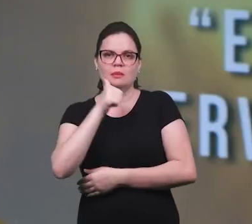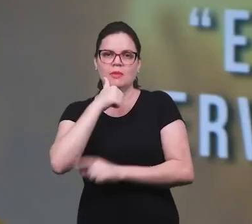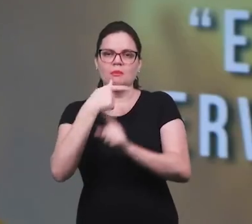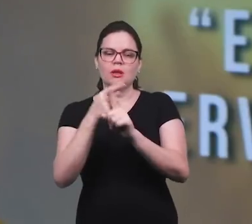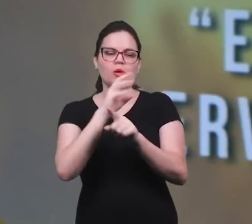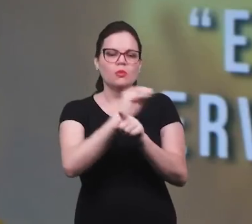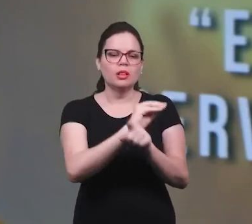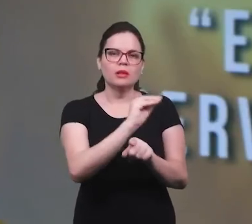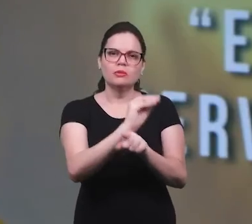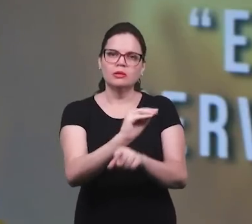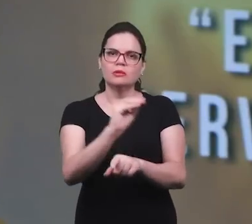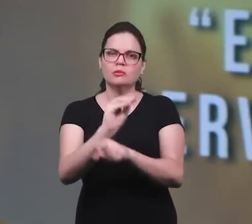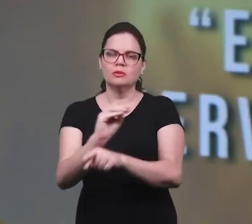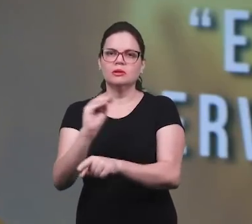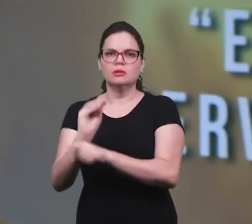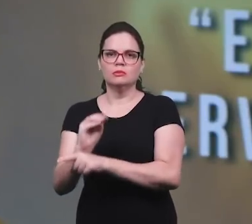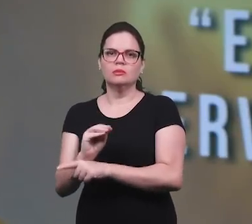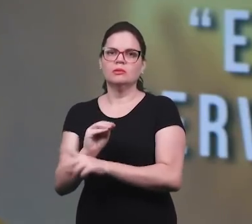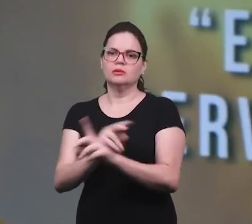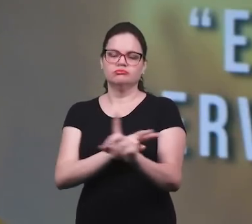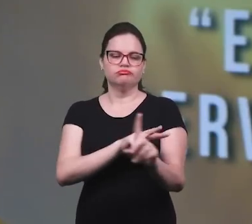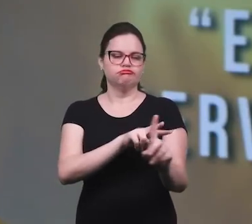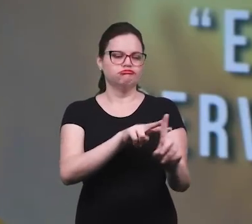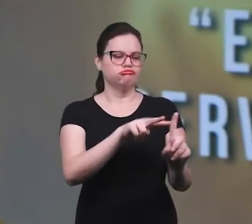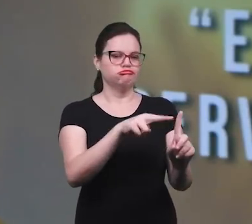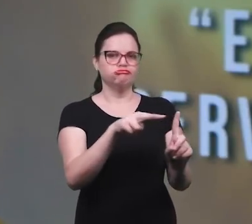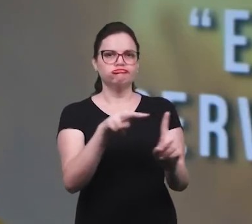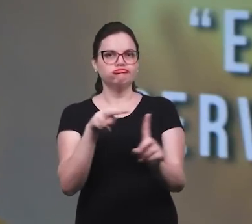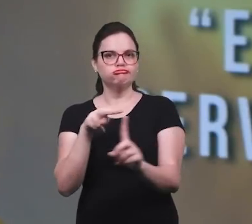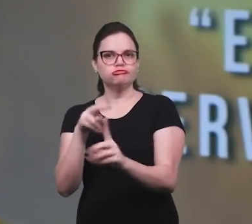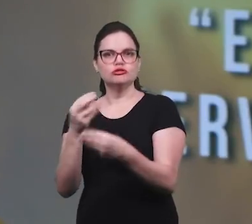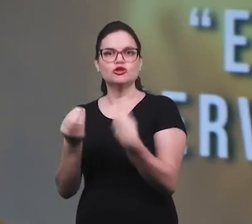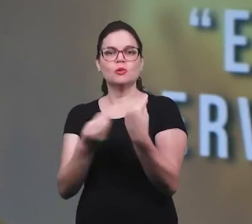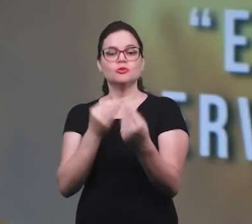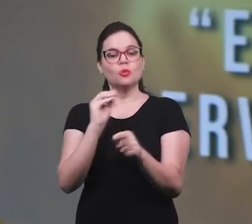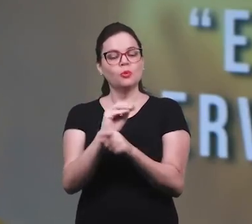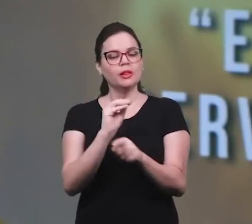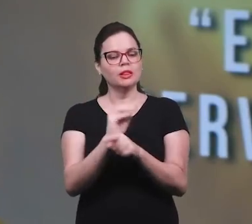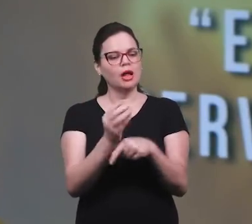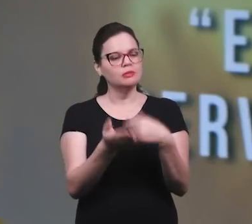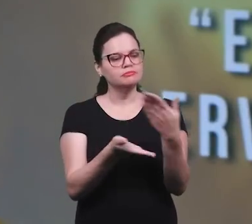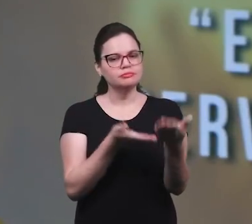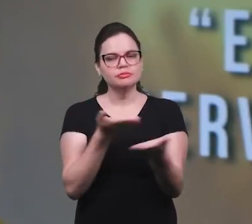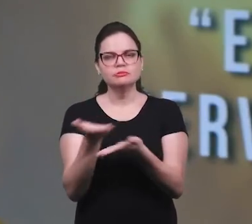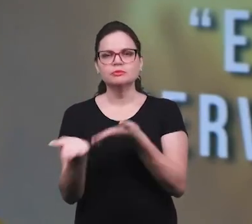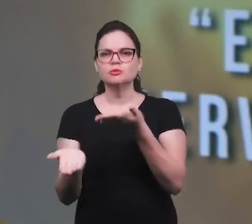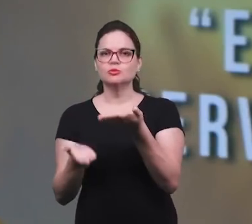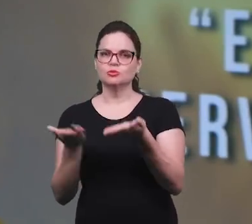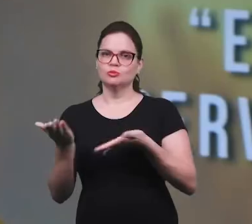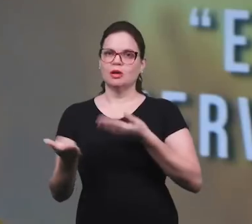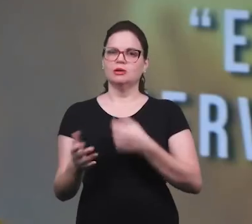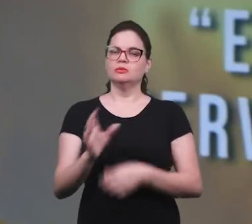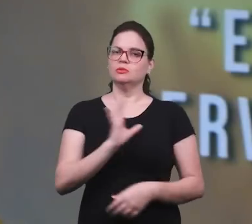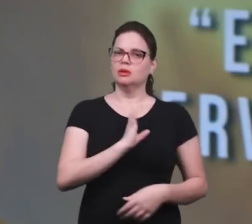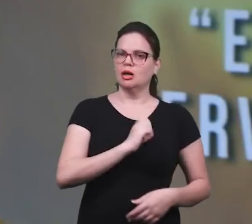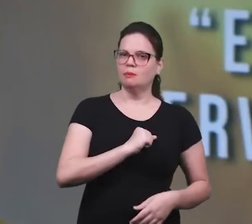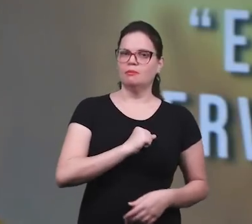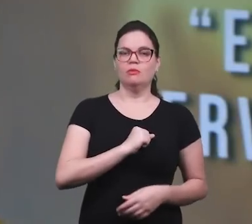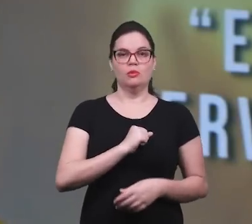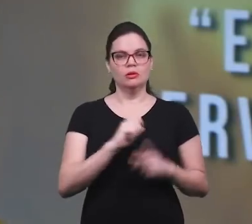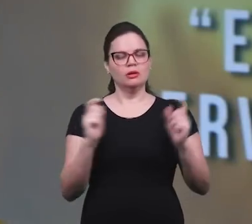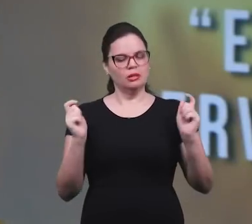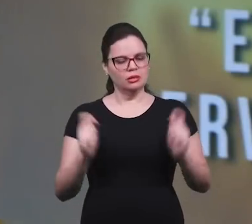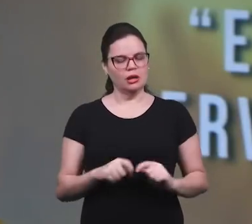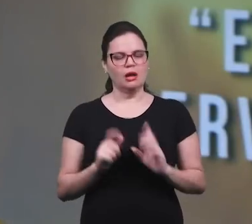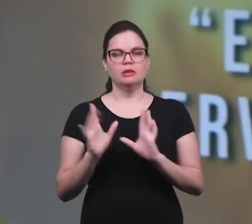que é esse olhar diferenciado para o cuidado, para o zelo, para o amor, para unir, né?